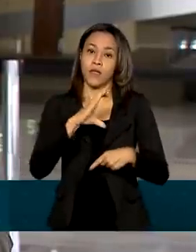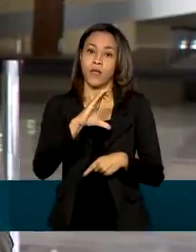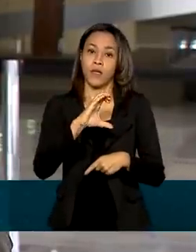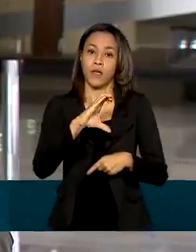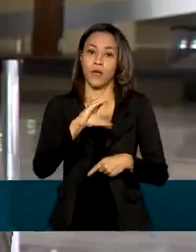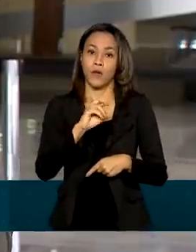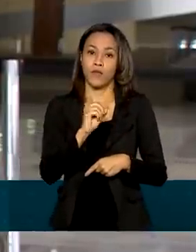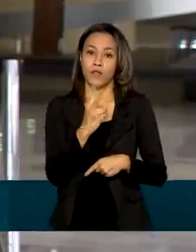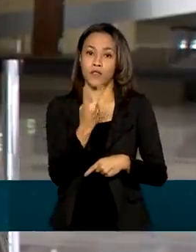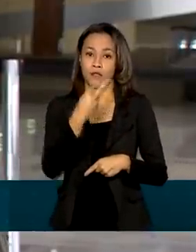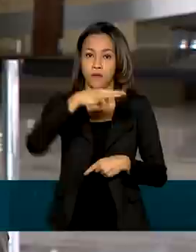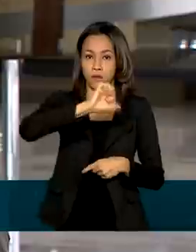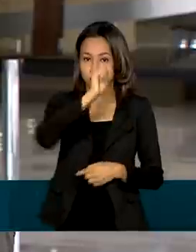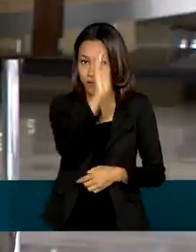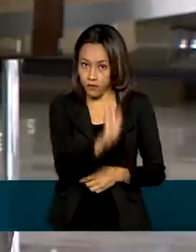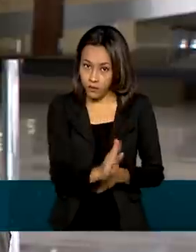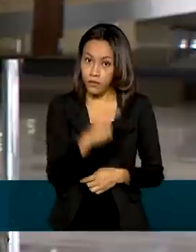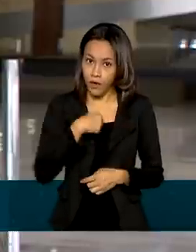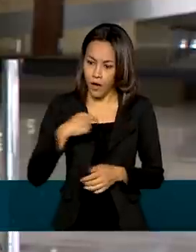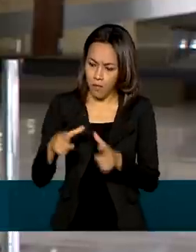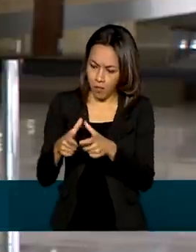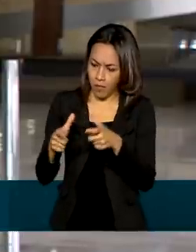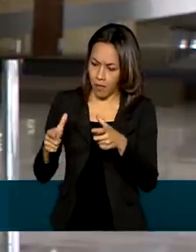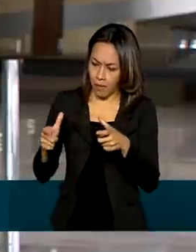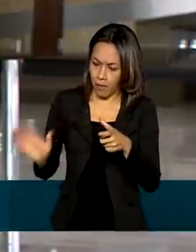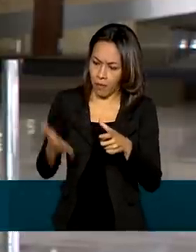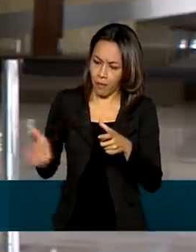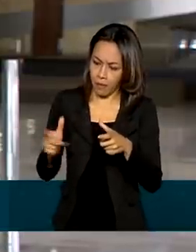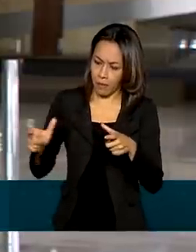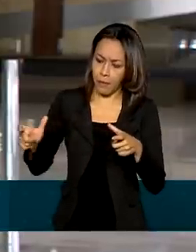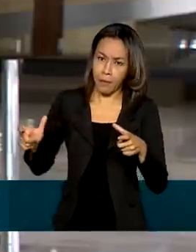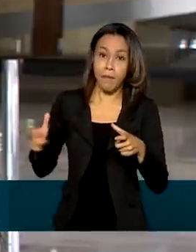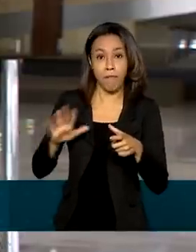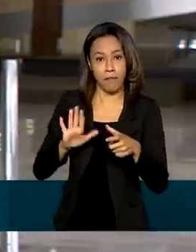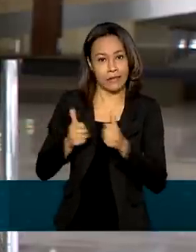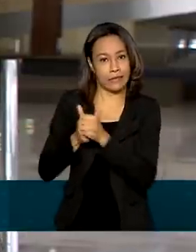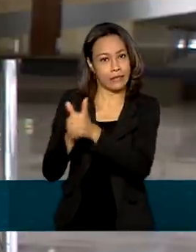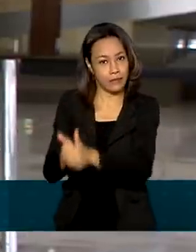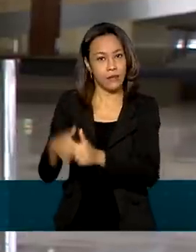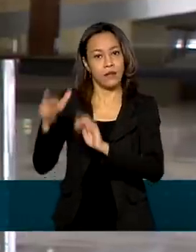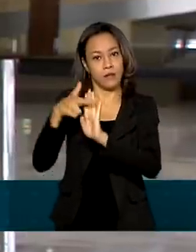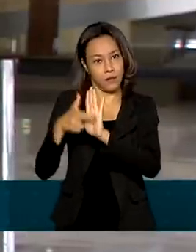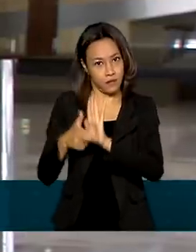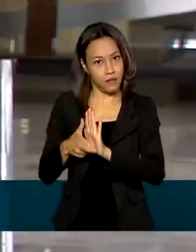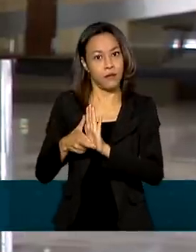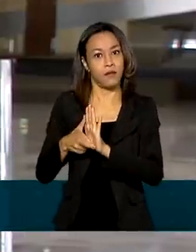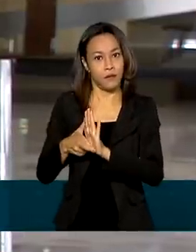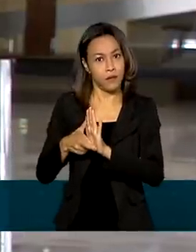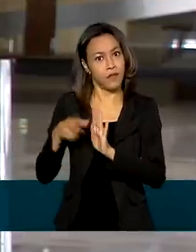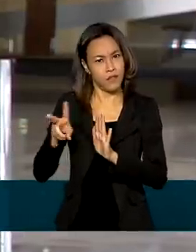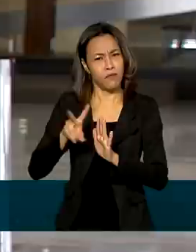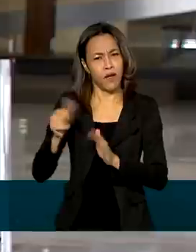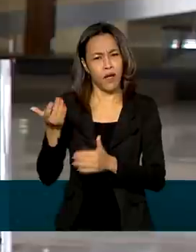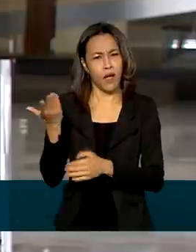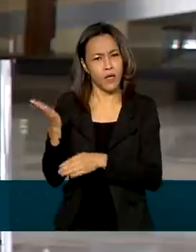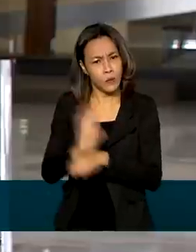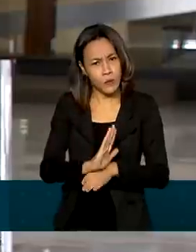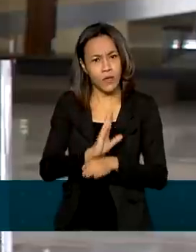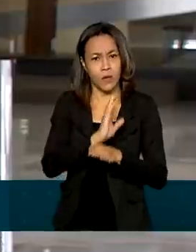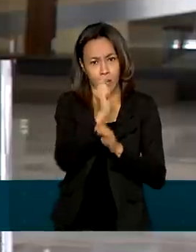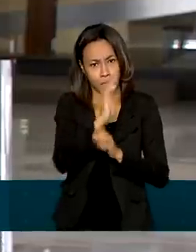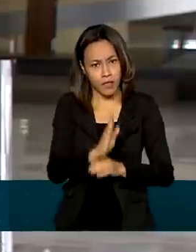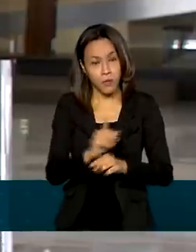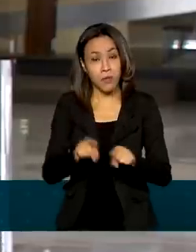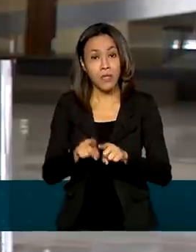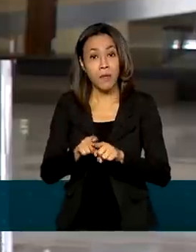de aumentar, vai aumentar a produção seguindo todos os protocolos sanitários. Isso ajudaria não apenas o Brasil, Renata, mas também os países